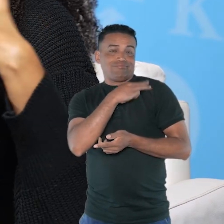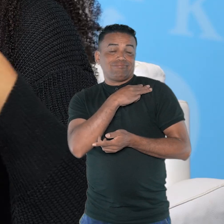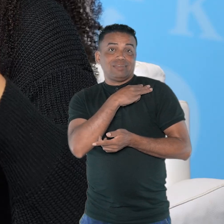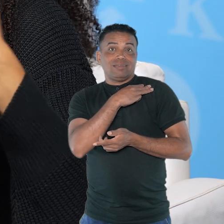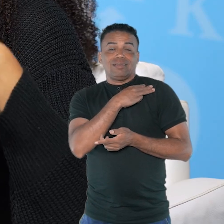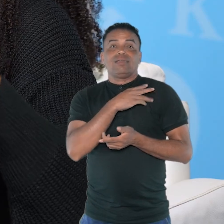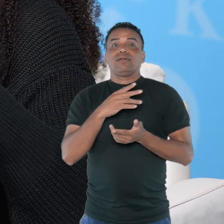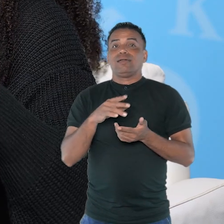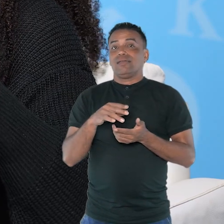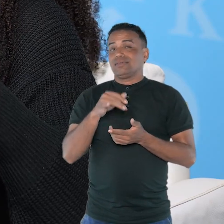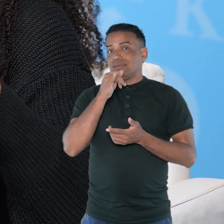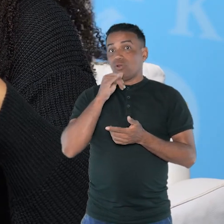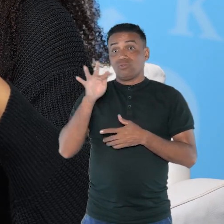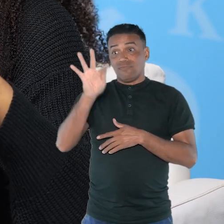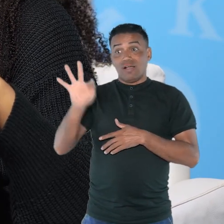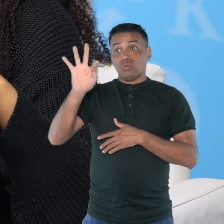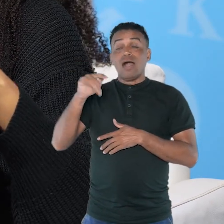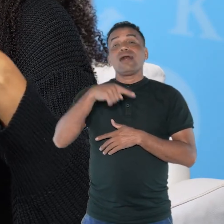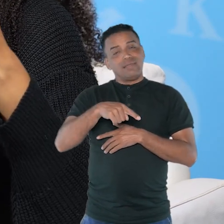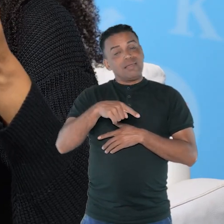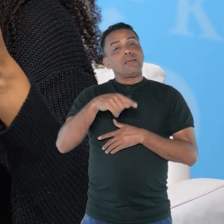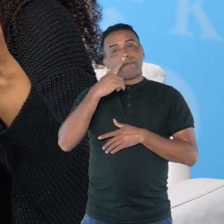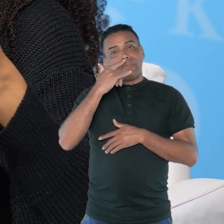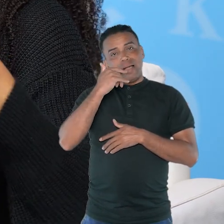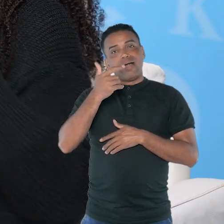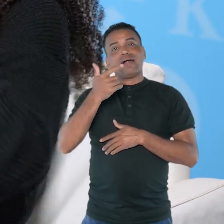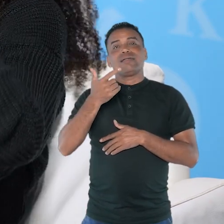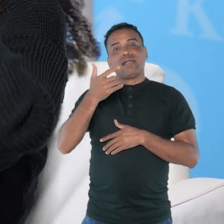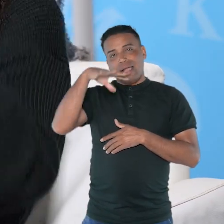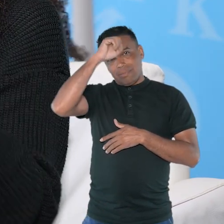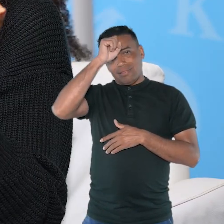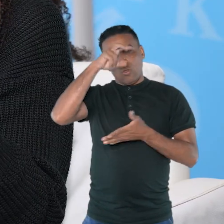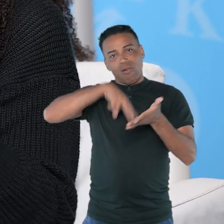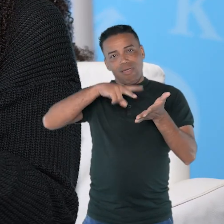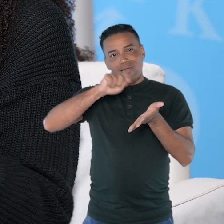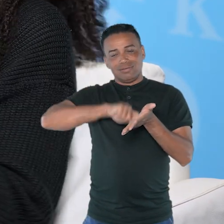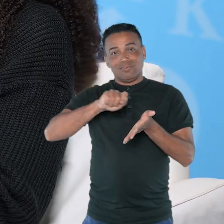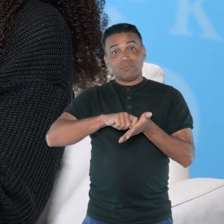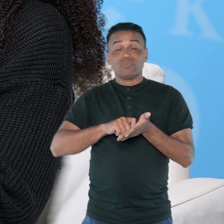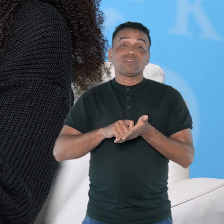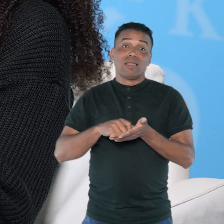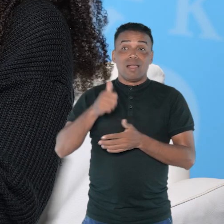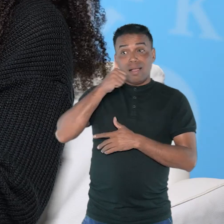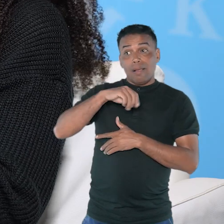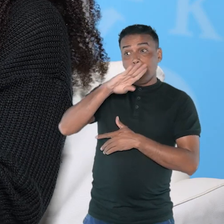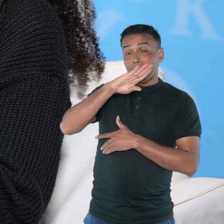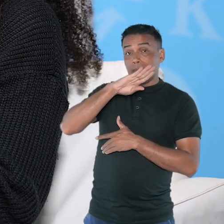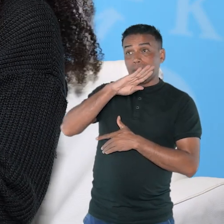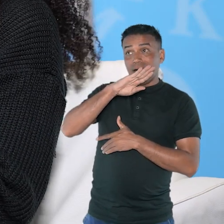alfabetizado, eu estava na graduação. Então, e a minha mãe é uma grande leitora, né? Mesmo minha